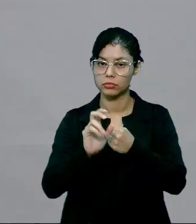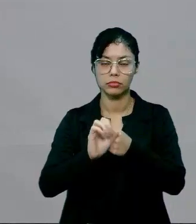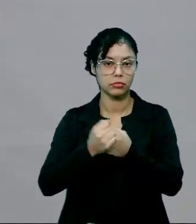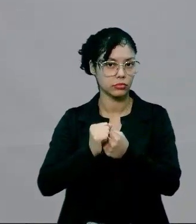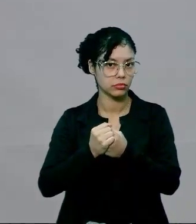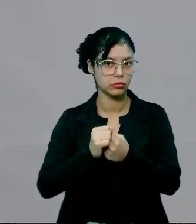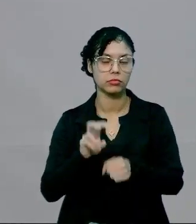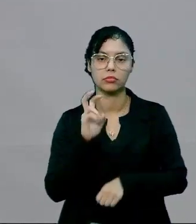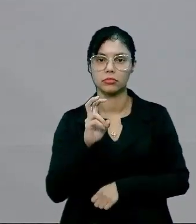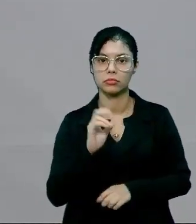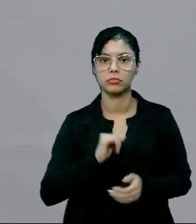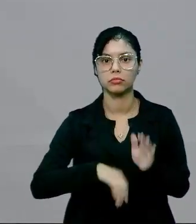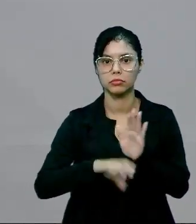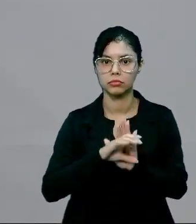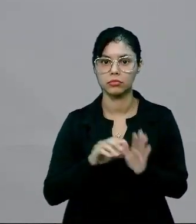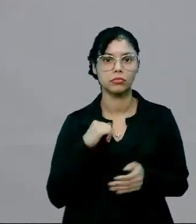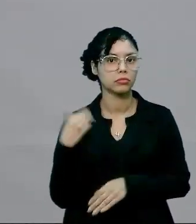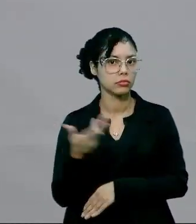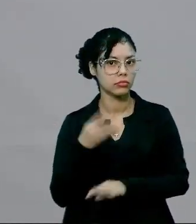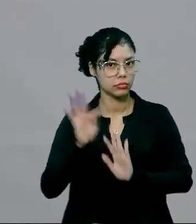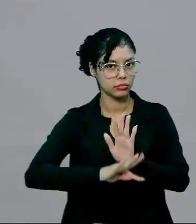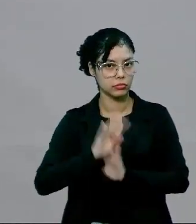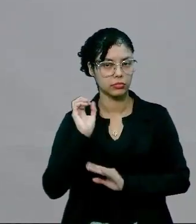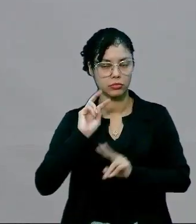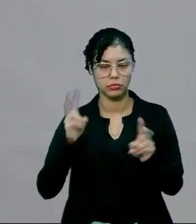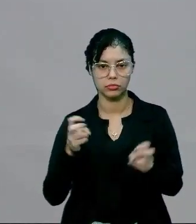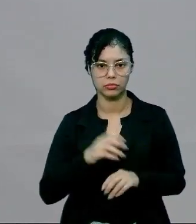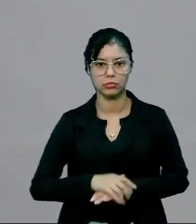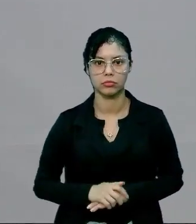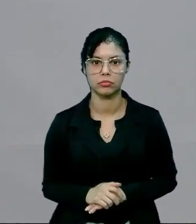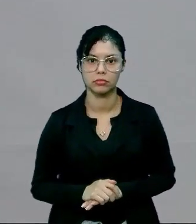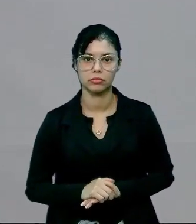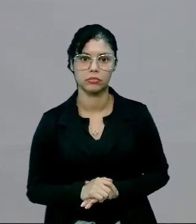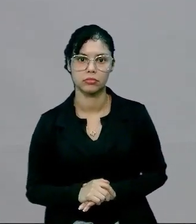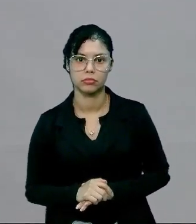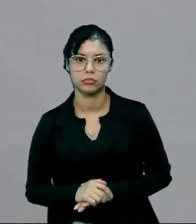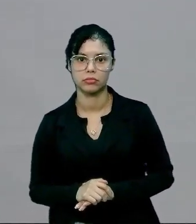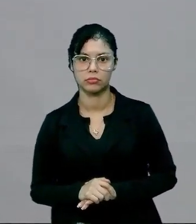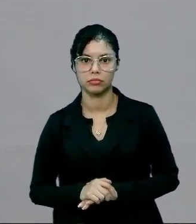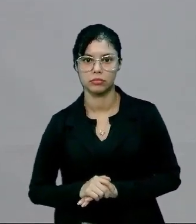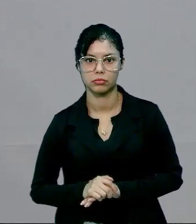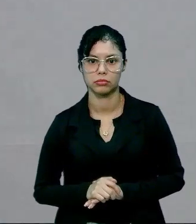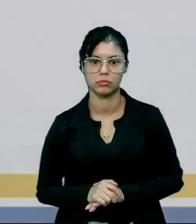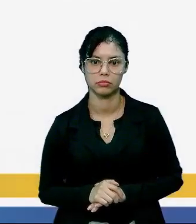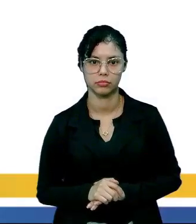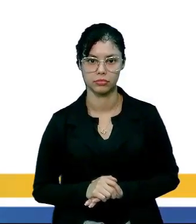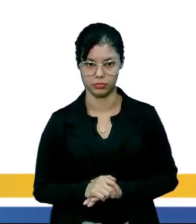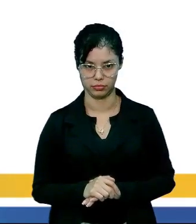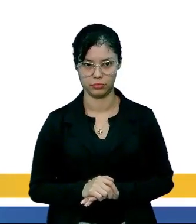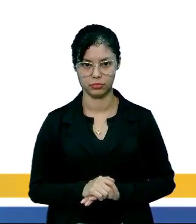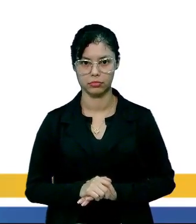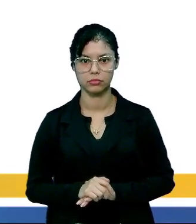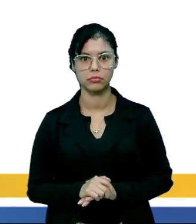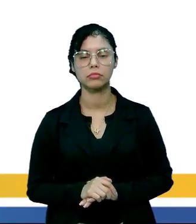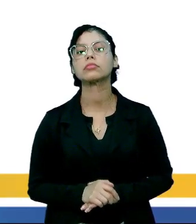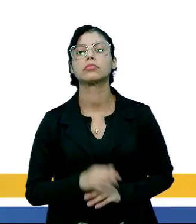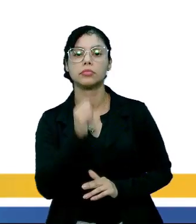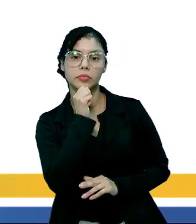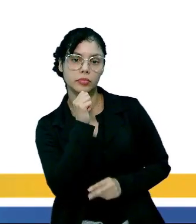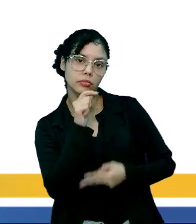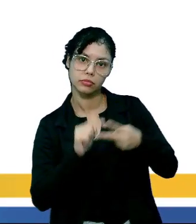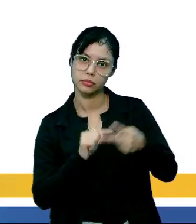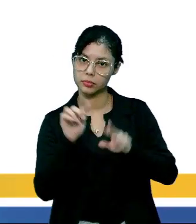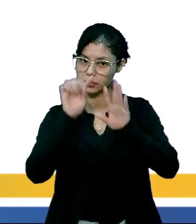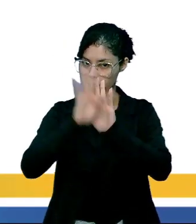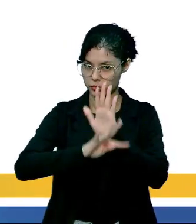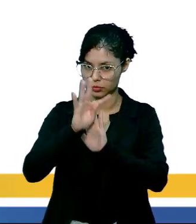vão servir como texto base para o nosso tema, tá ok? Então, vamos dar continuidade. Além desses